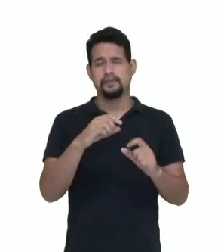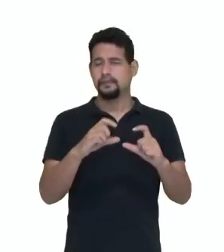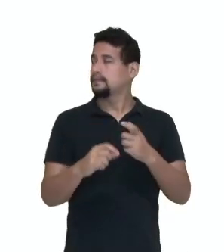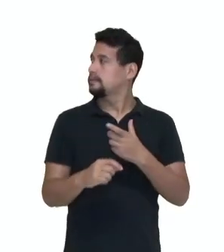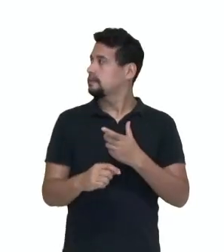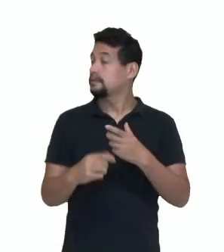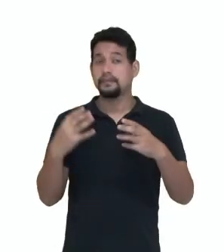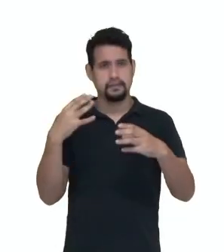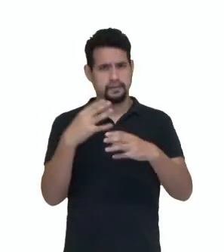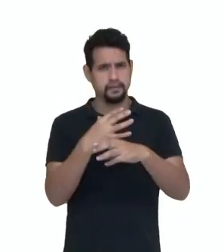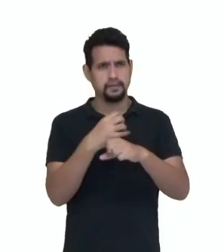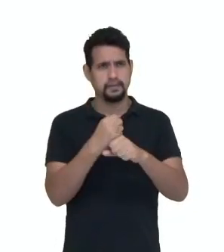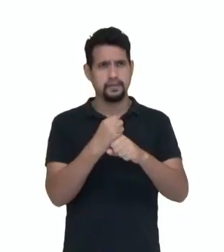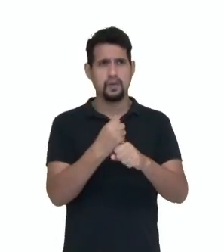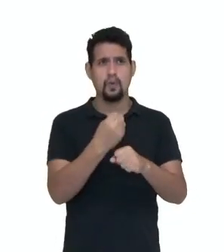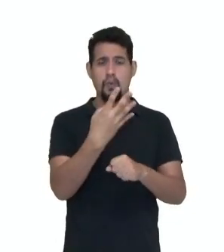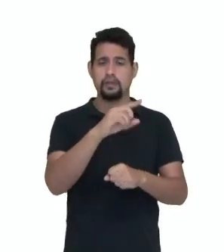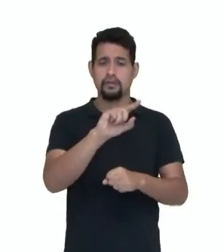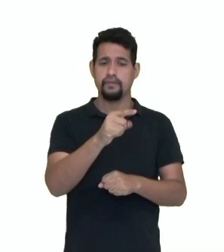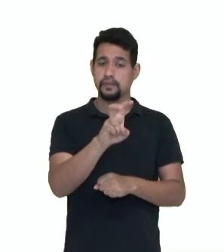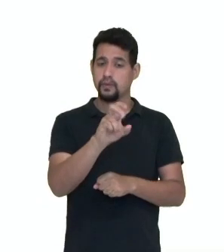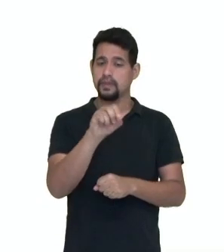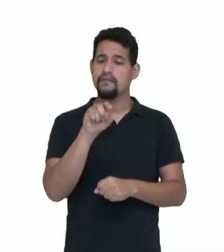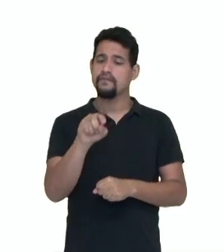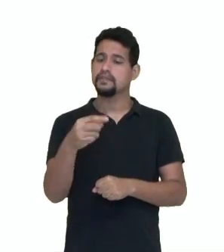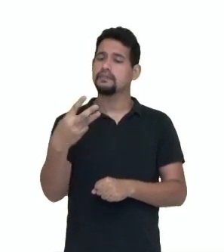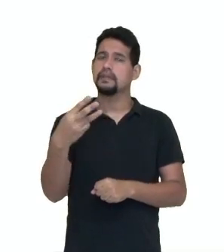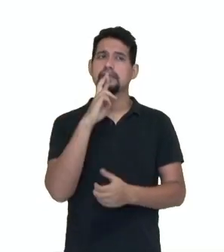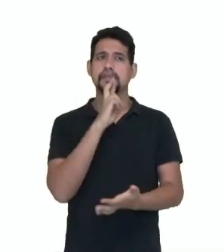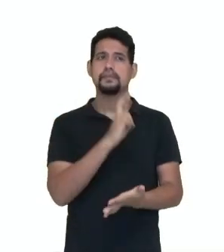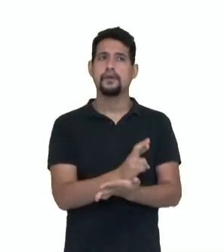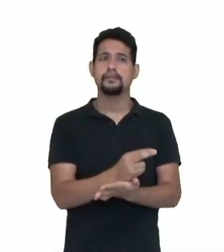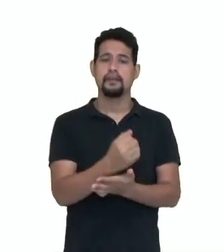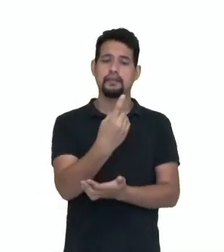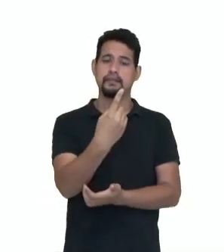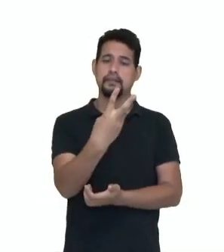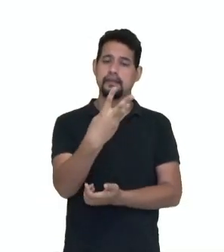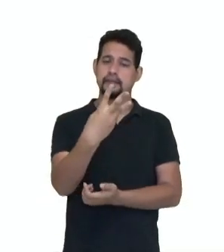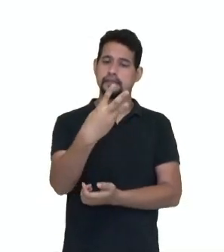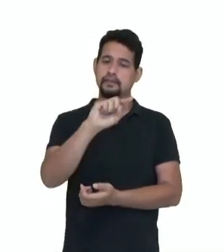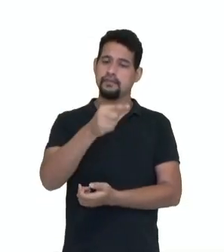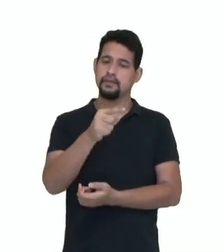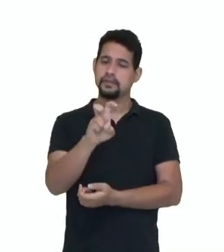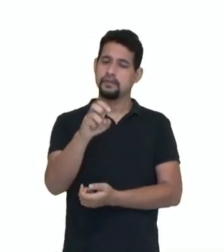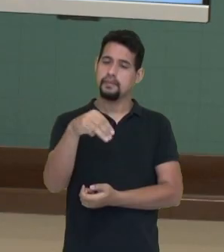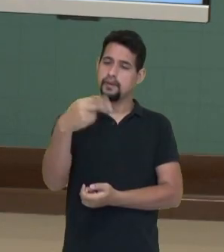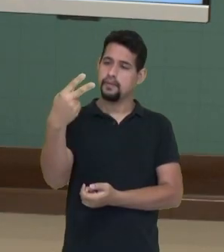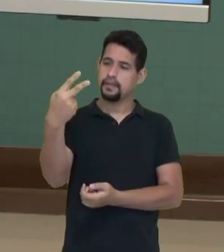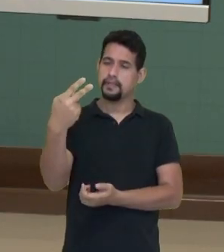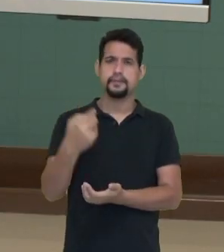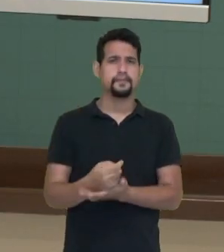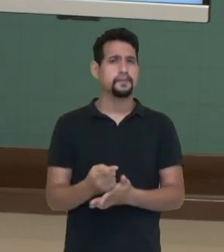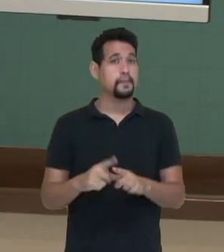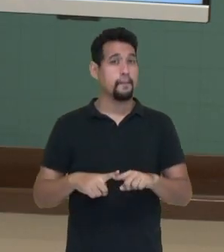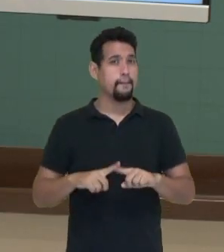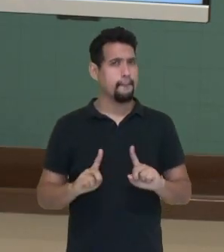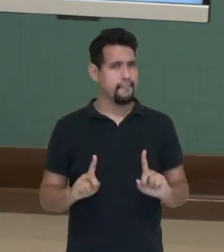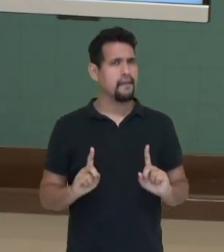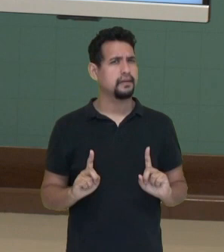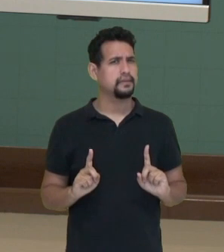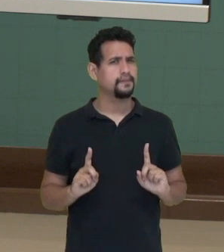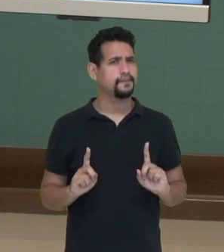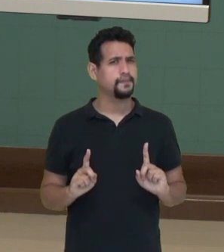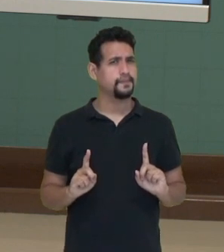4,5. Multiplica. 4,50 vezes 3 vai dar 13,5 metros quadrados. Aí, né?